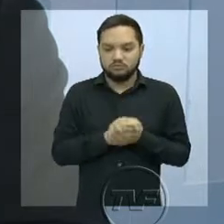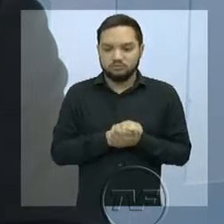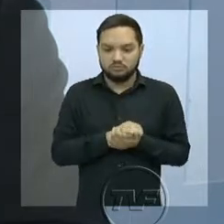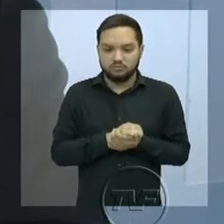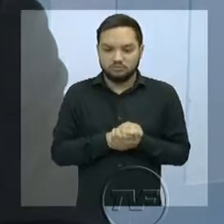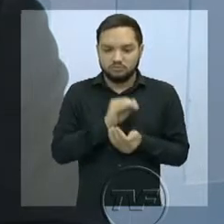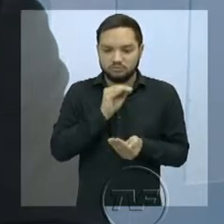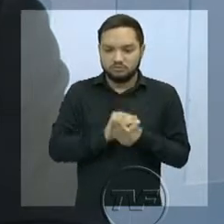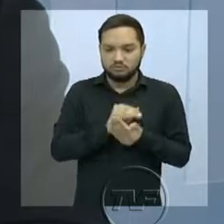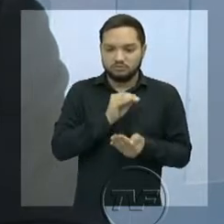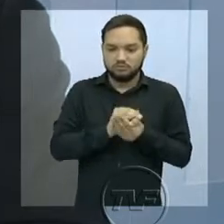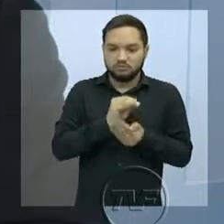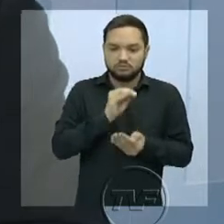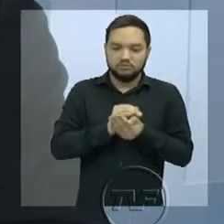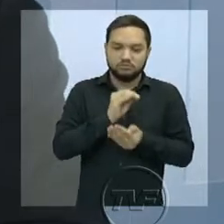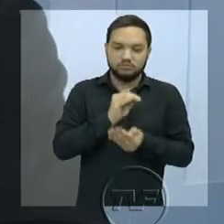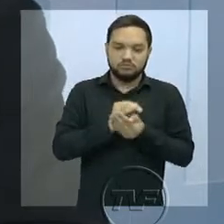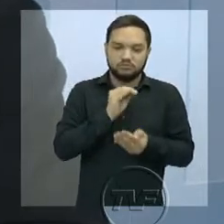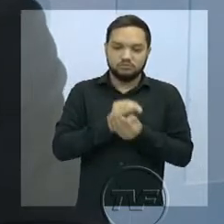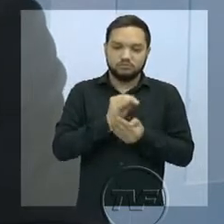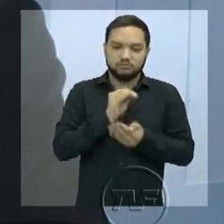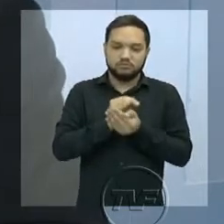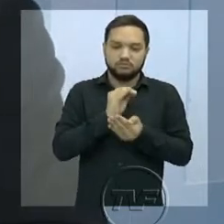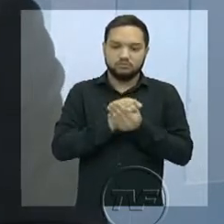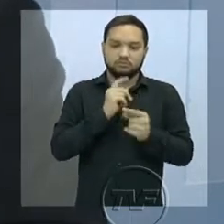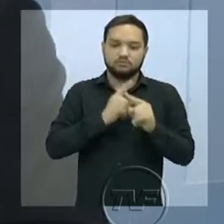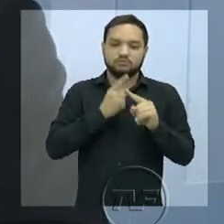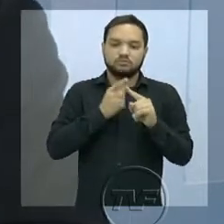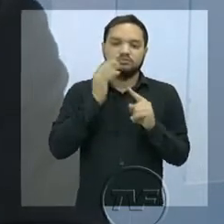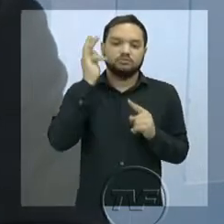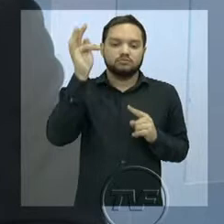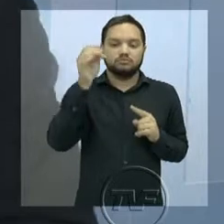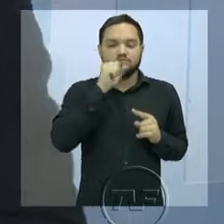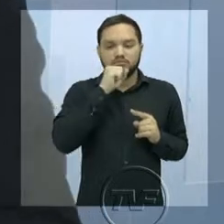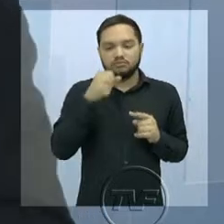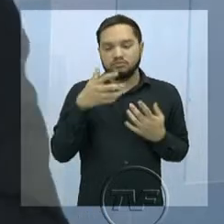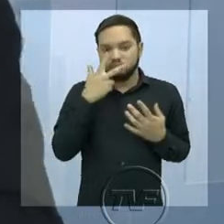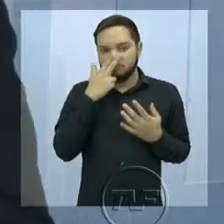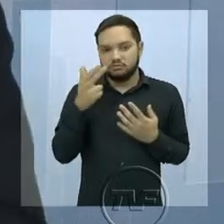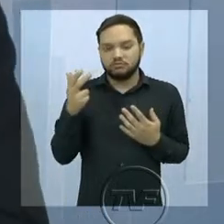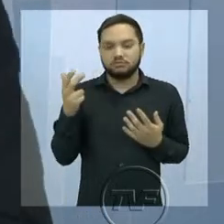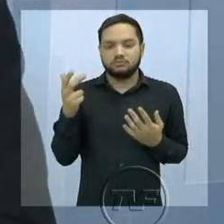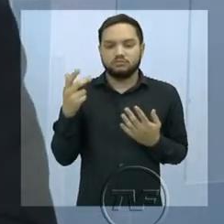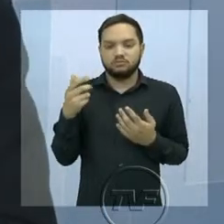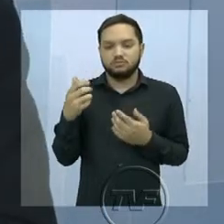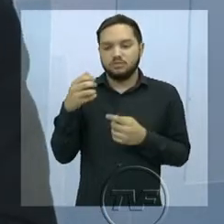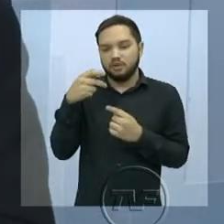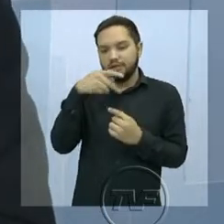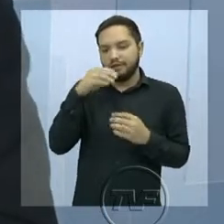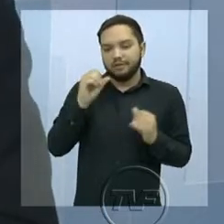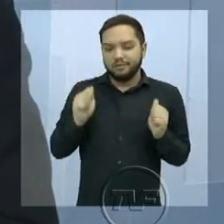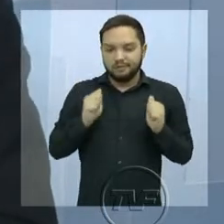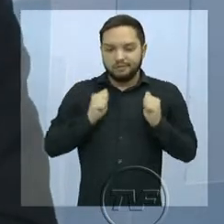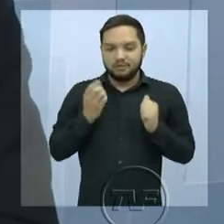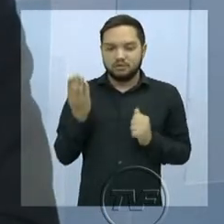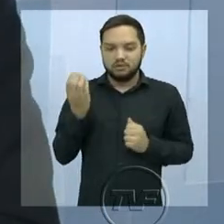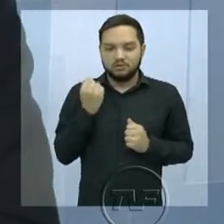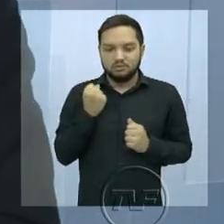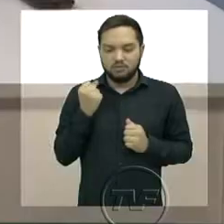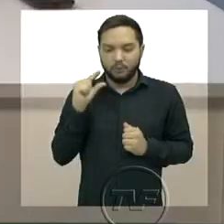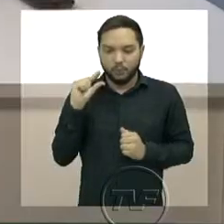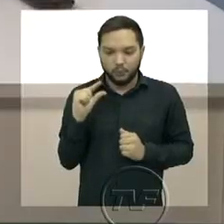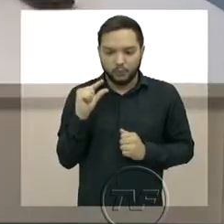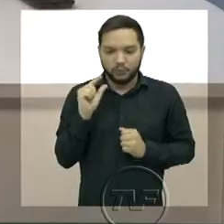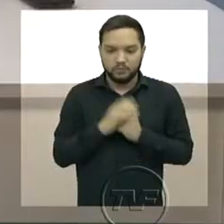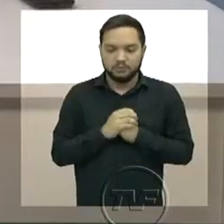um dinheirinho já se preparando para a velhice, não contando com o que vai receber da Previdência, que será um valor muito baixo.